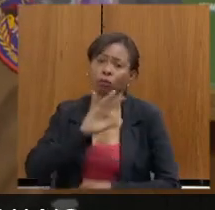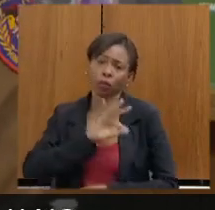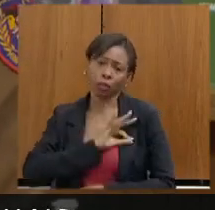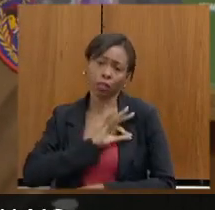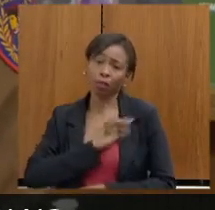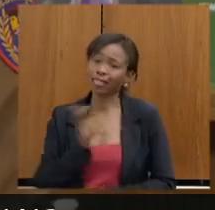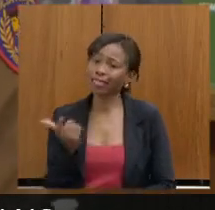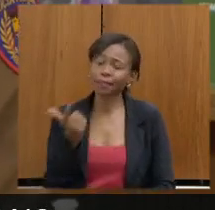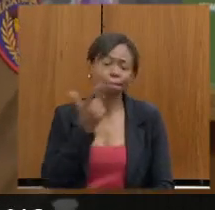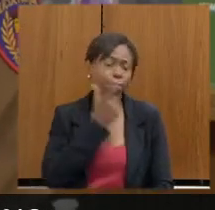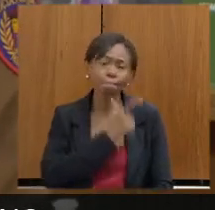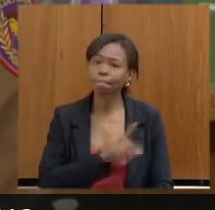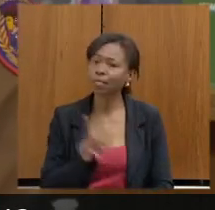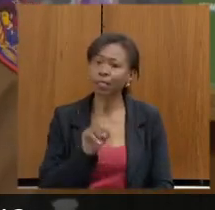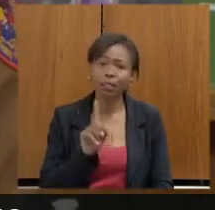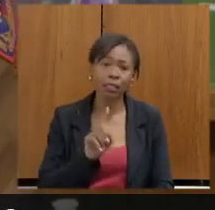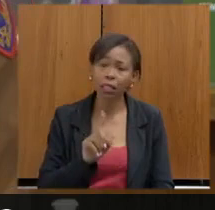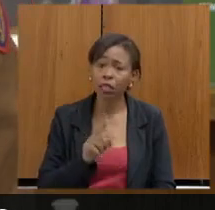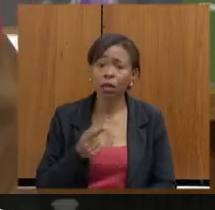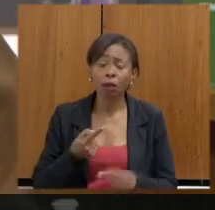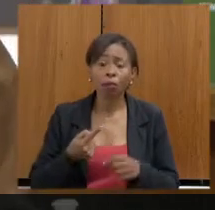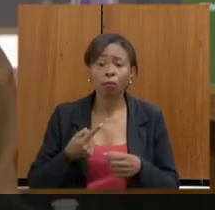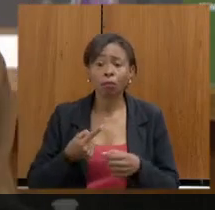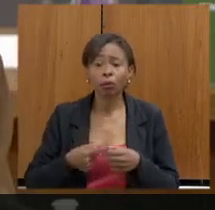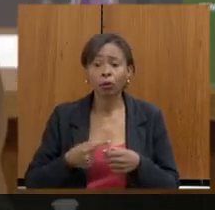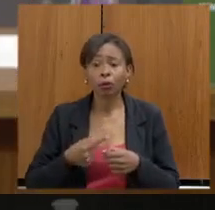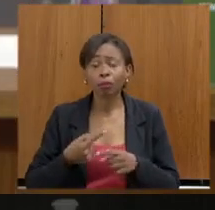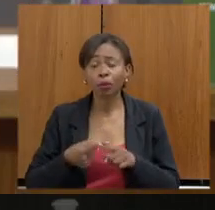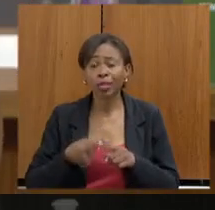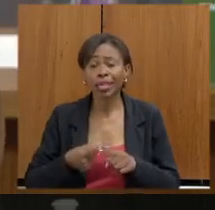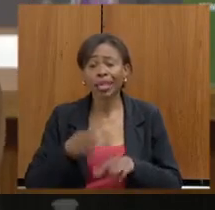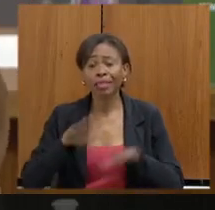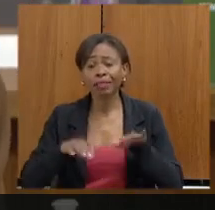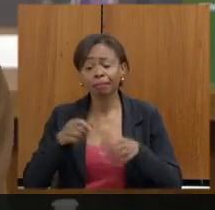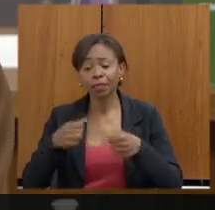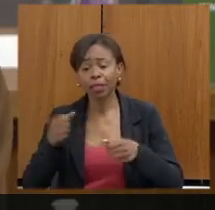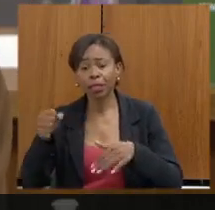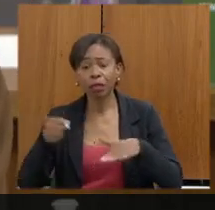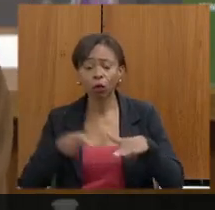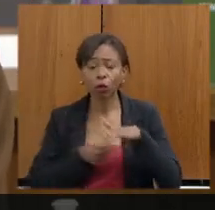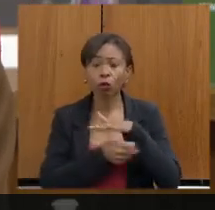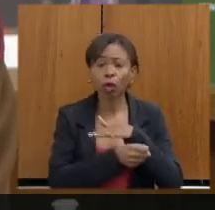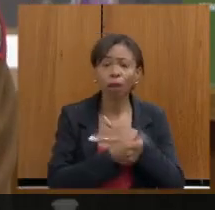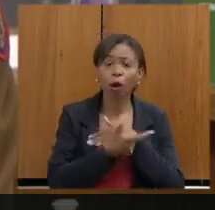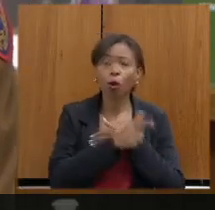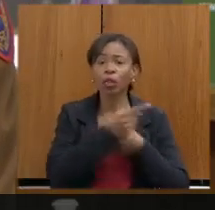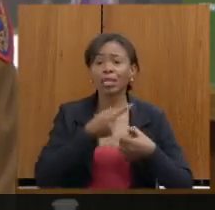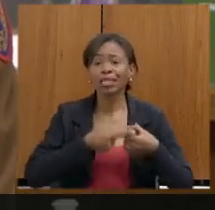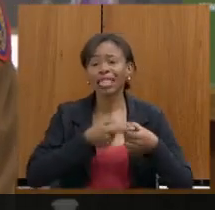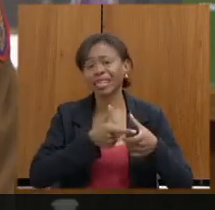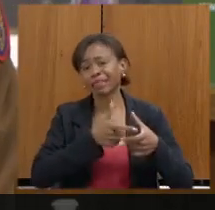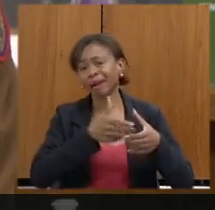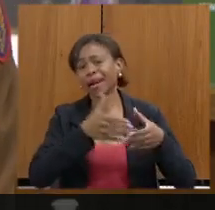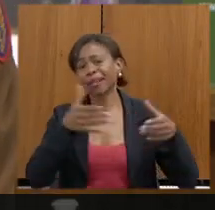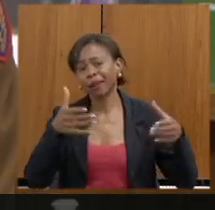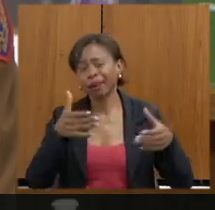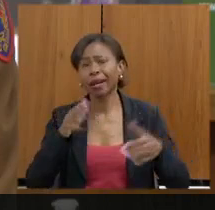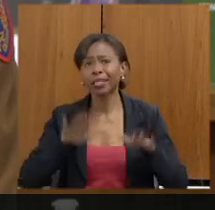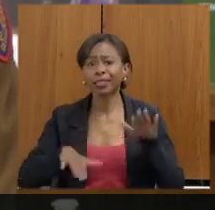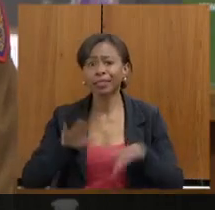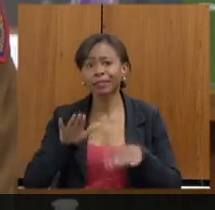retiradas das grandes né e chega muito pedido para para todos os deputados Não é querendo a pessoa ver os ali 30